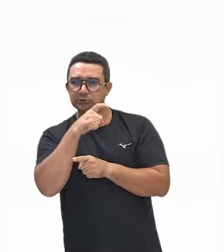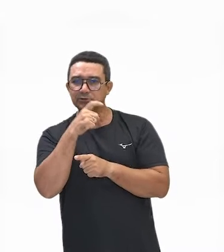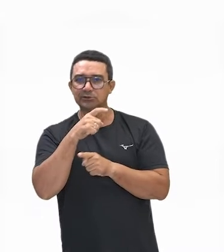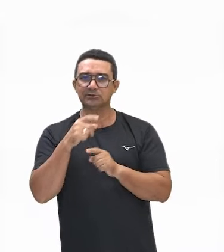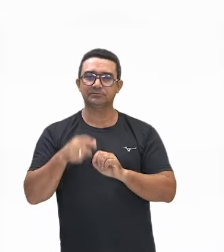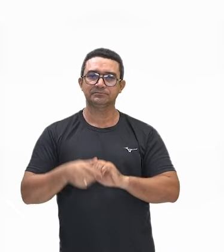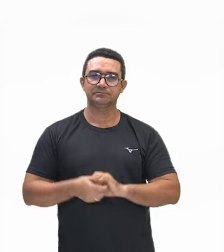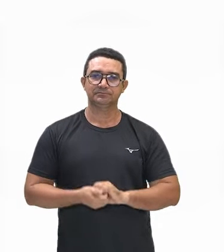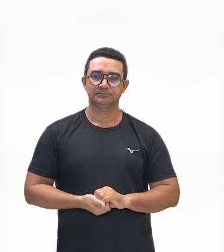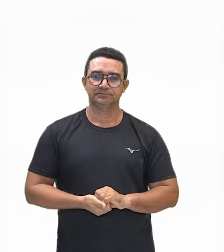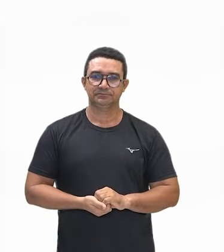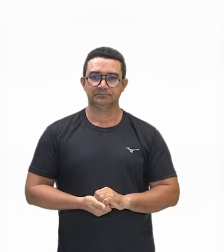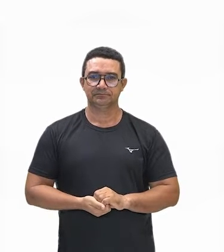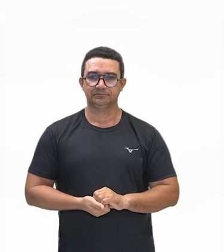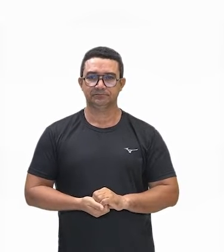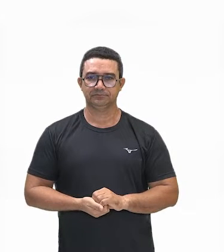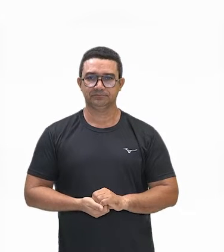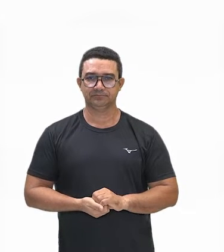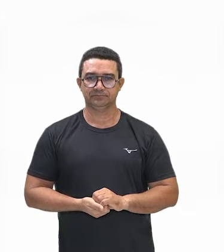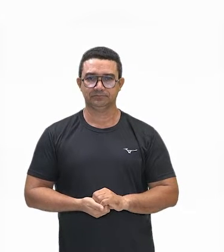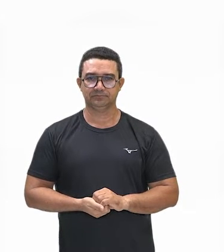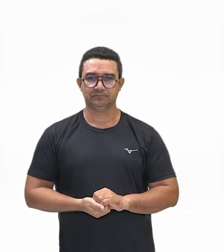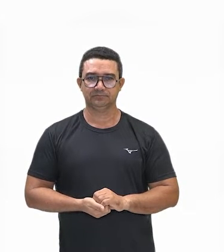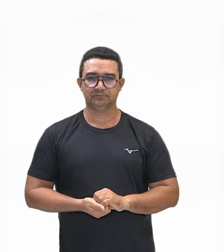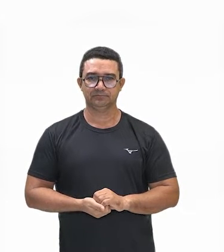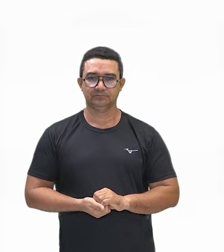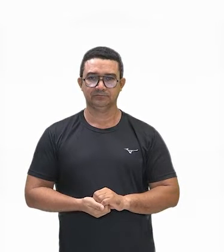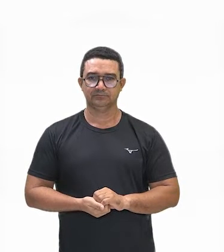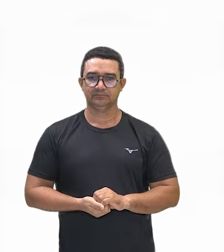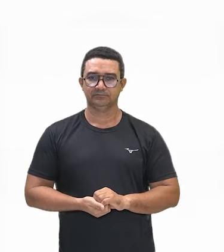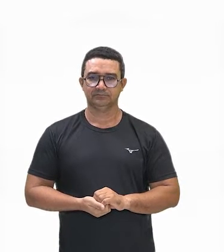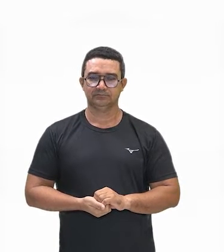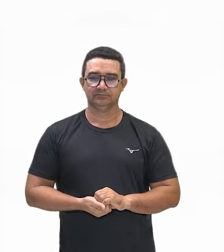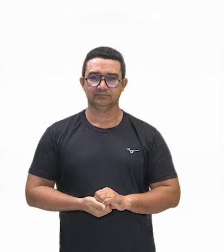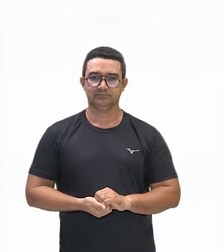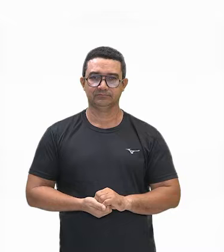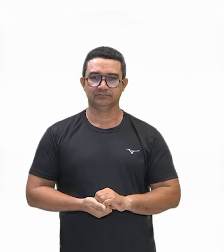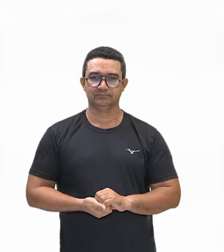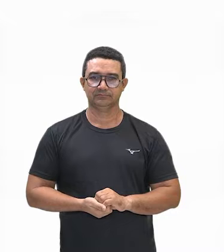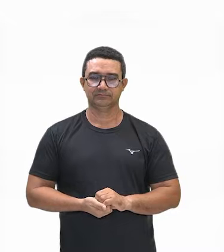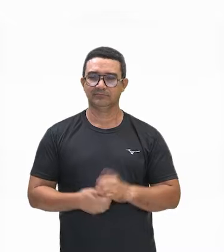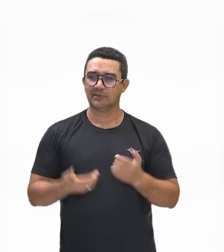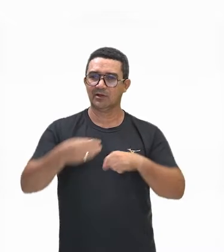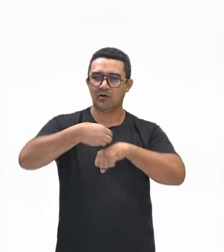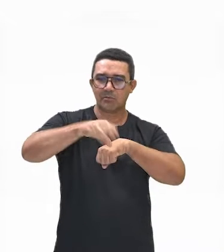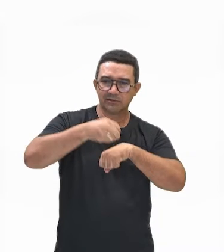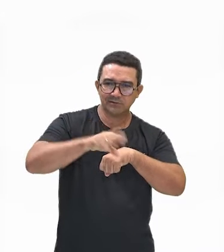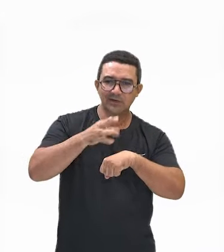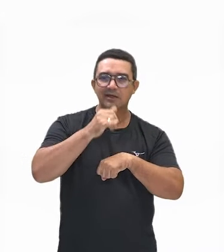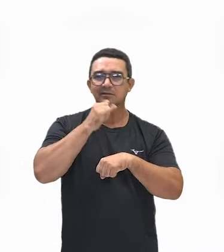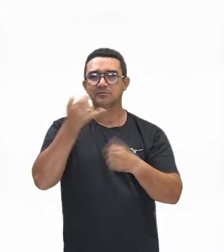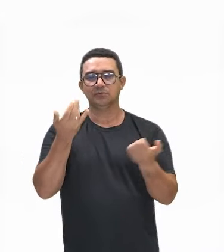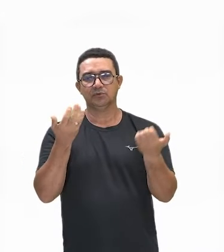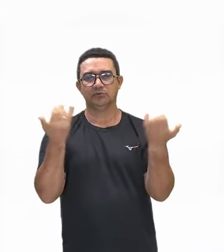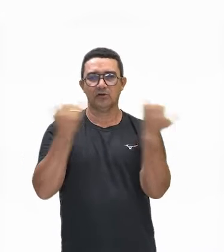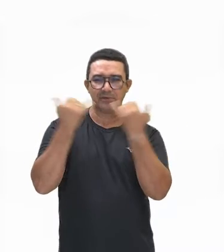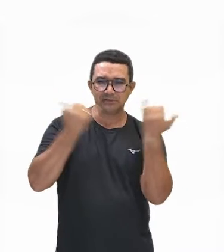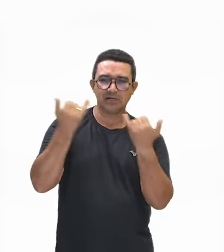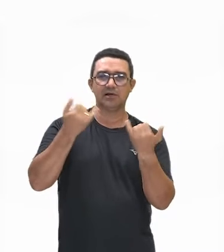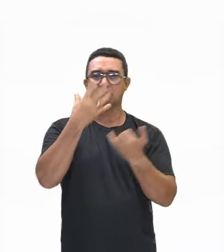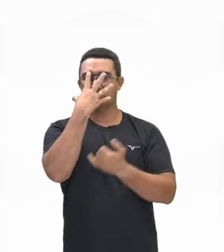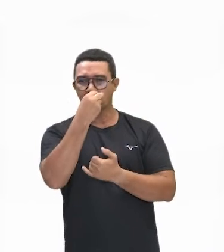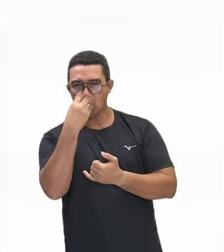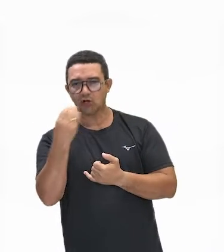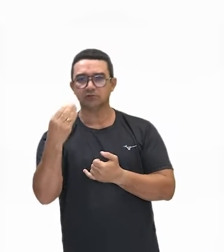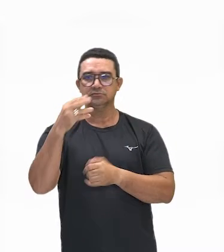Então, compartilhar informações falsas, fotos e vídeos manipulados e publicações dúbias pode colocar a